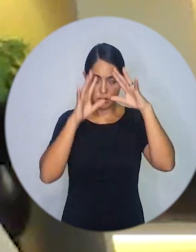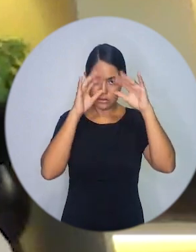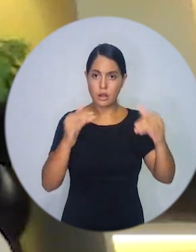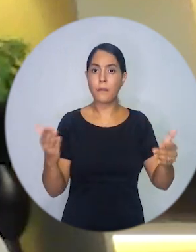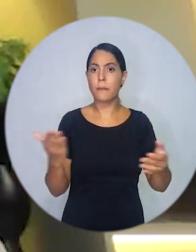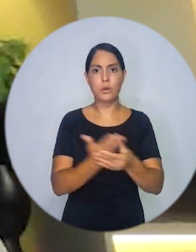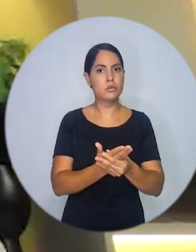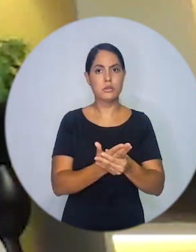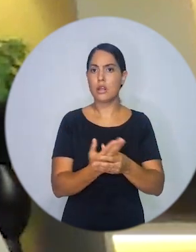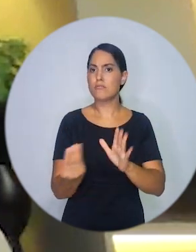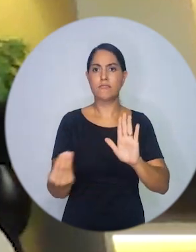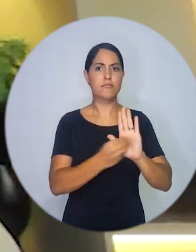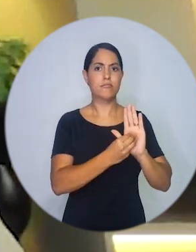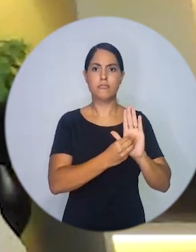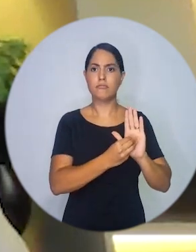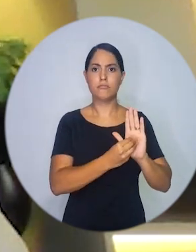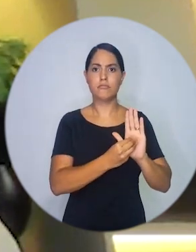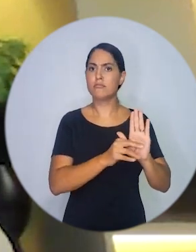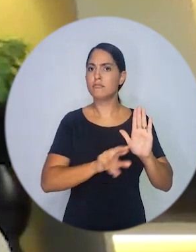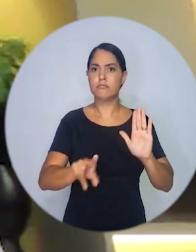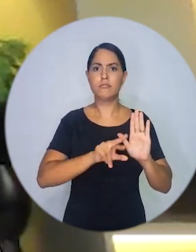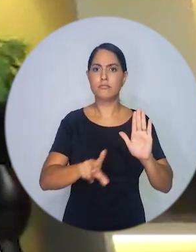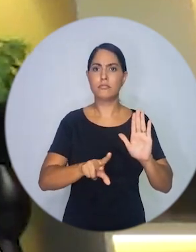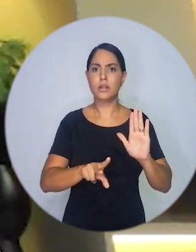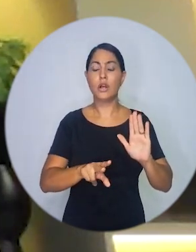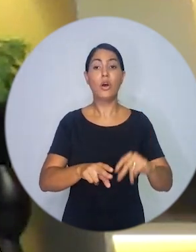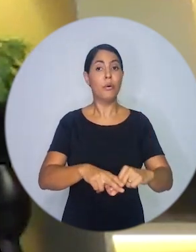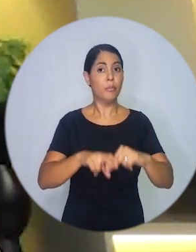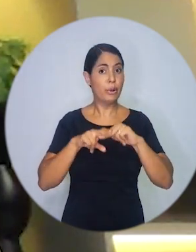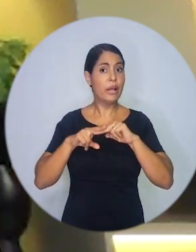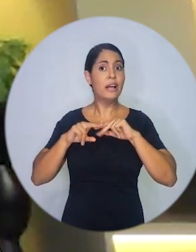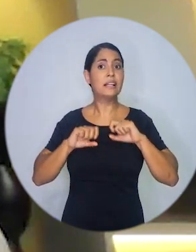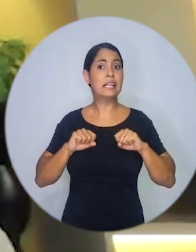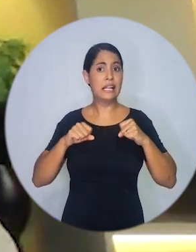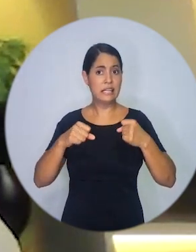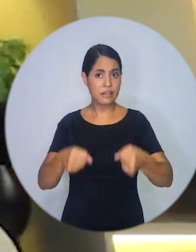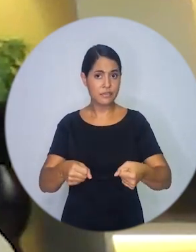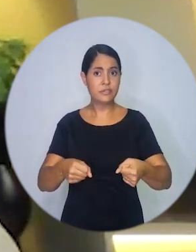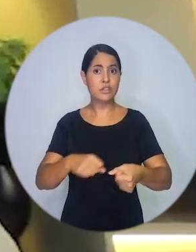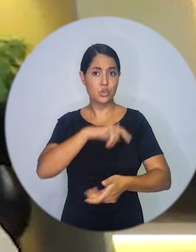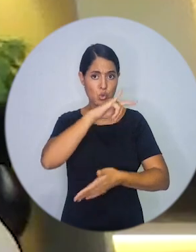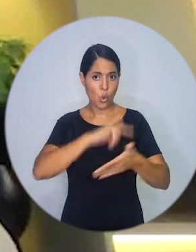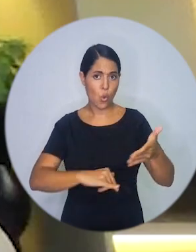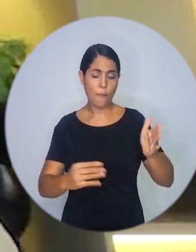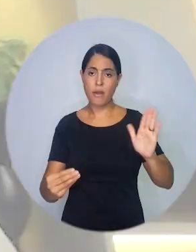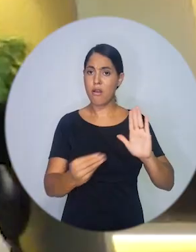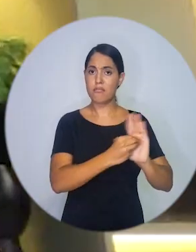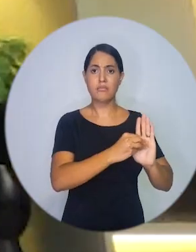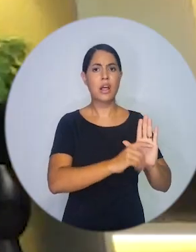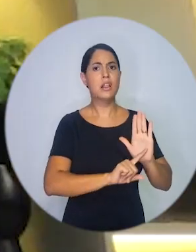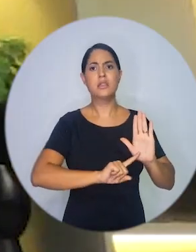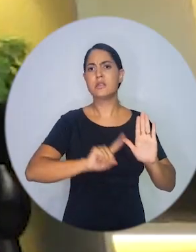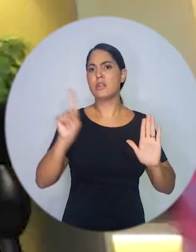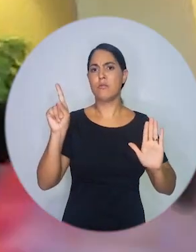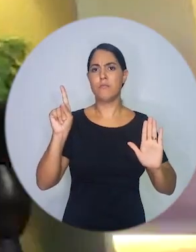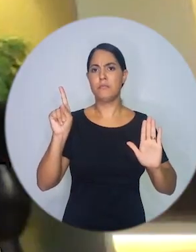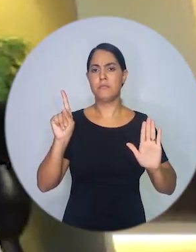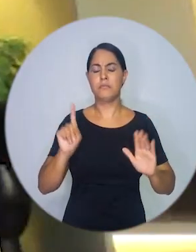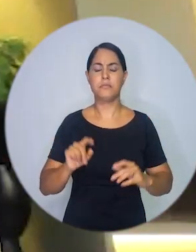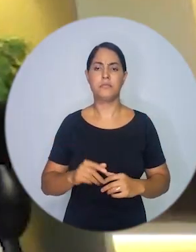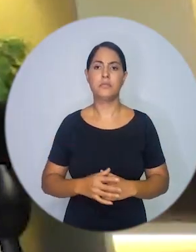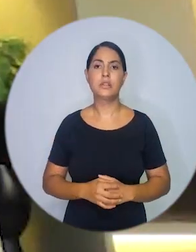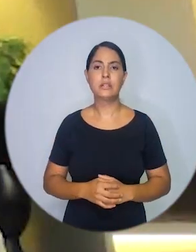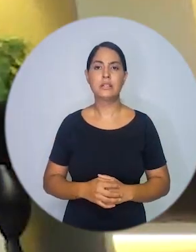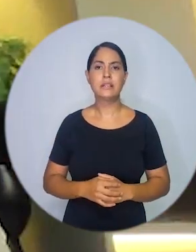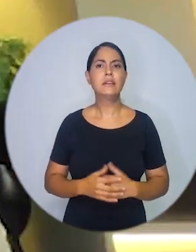fosse colocado ao processo, porque não era desejo da defesa que colocasse ao processo. Então, além